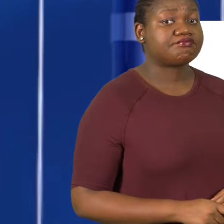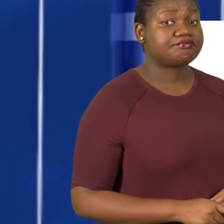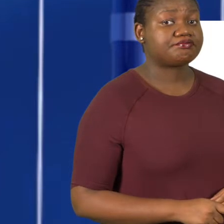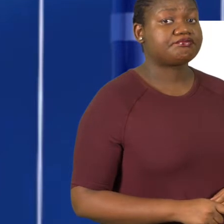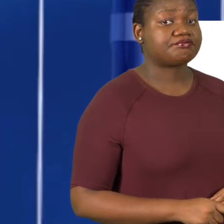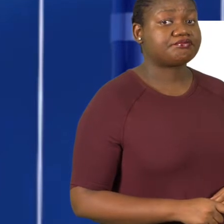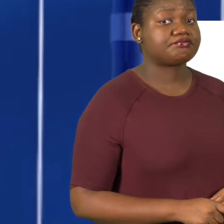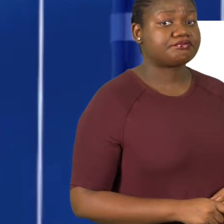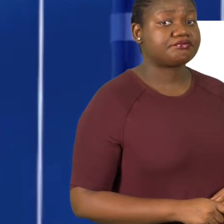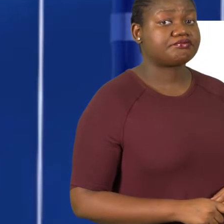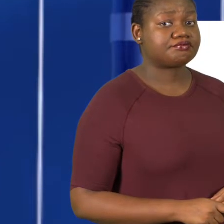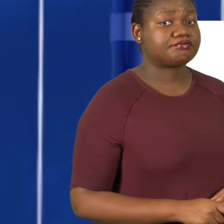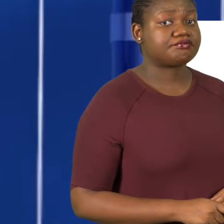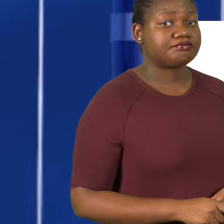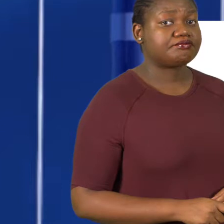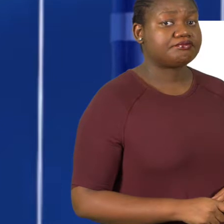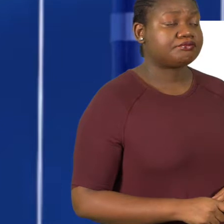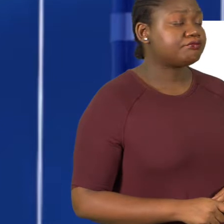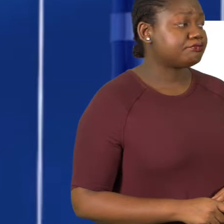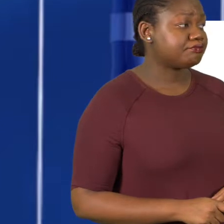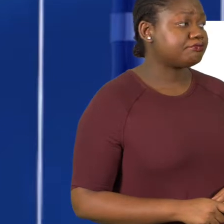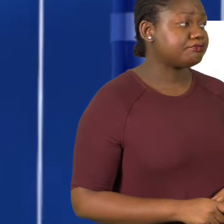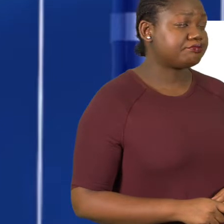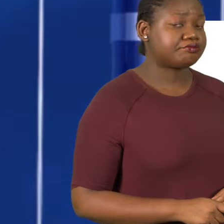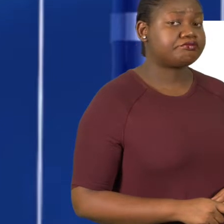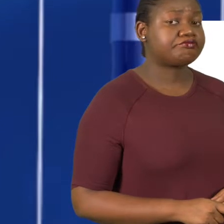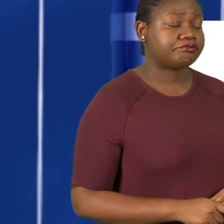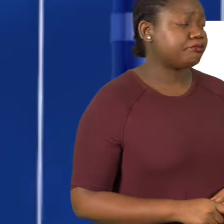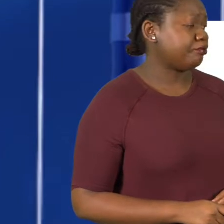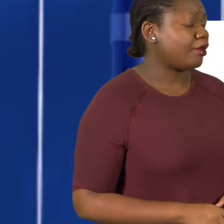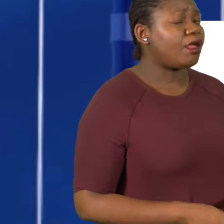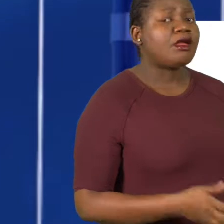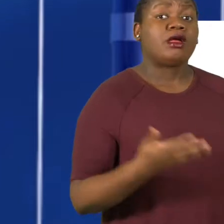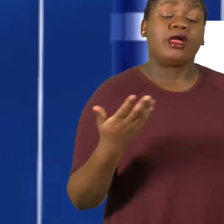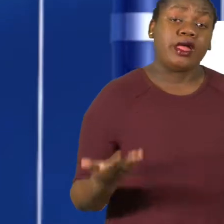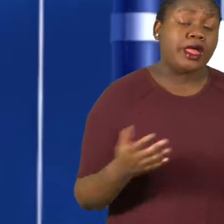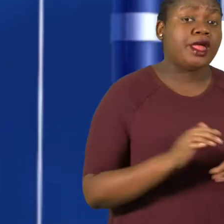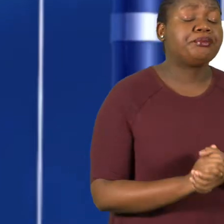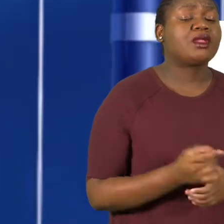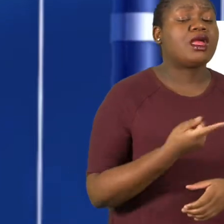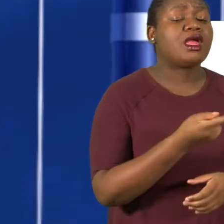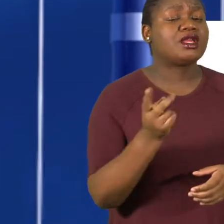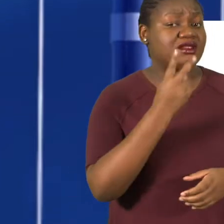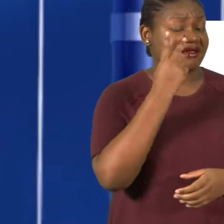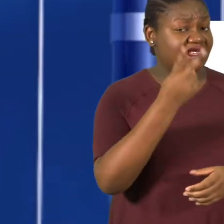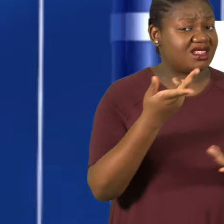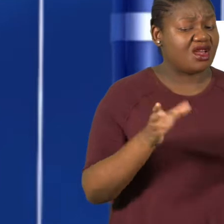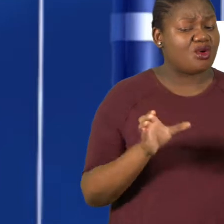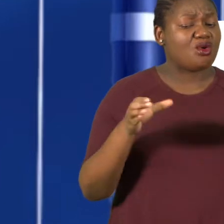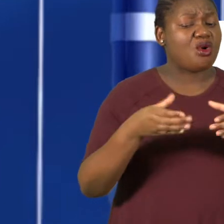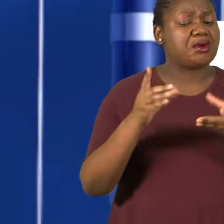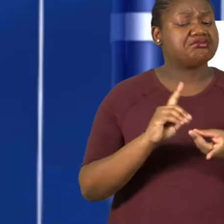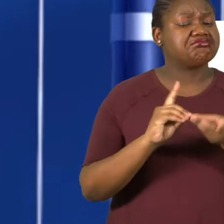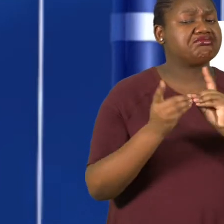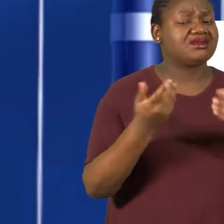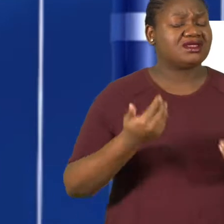abordar este assunto com seus filhos pode incentivá-los a comportamentos desviantes. Veja na peça a seguir como um